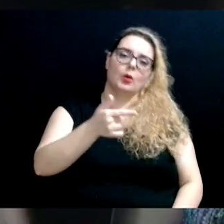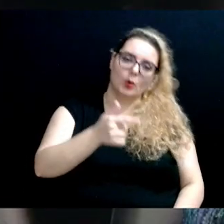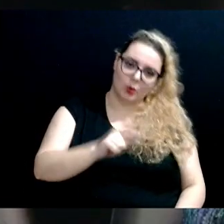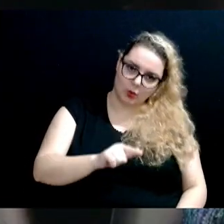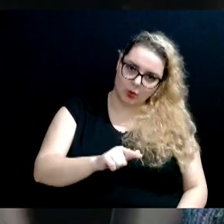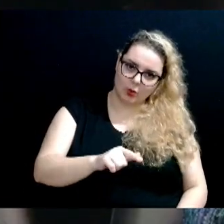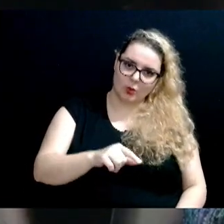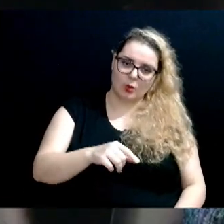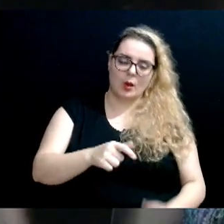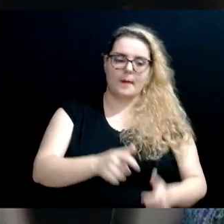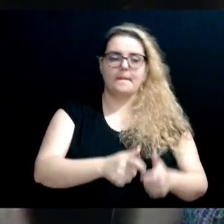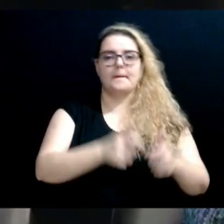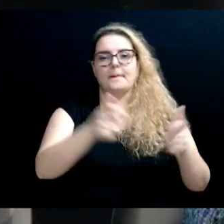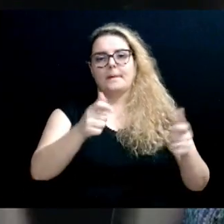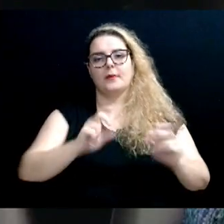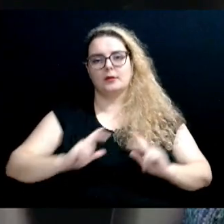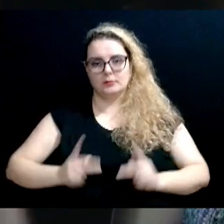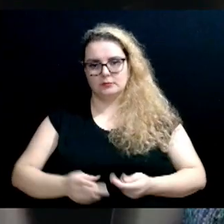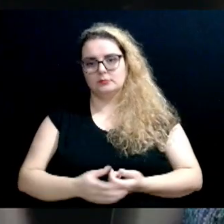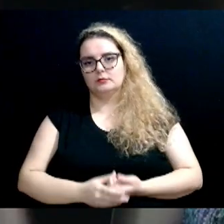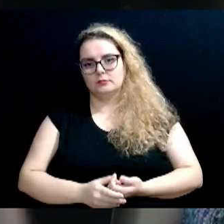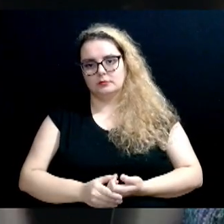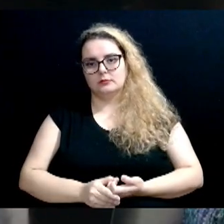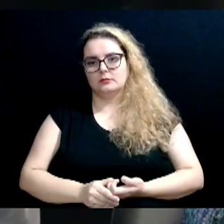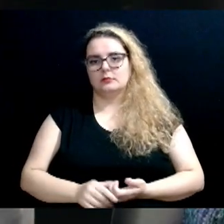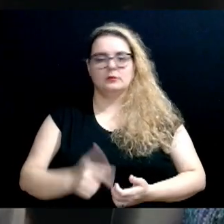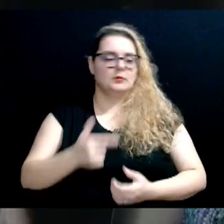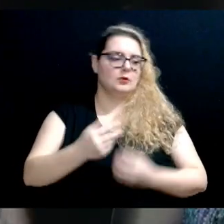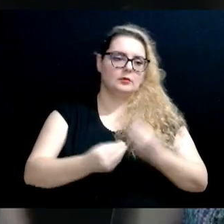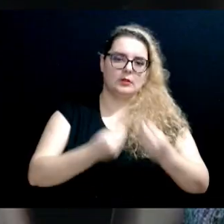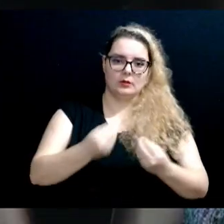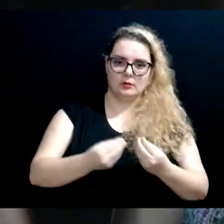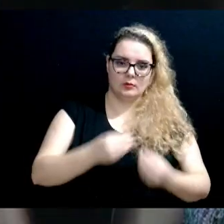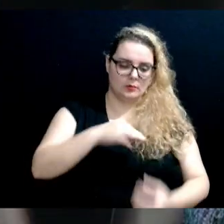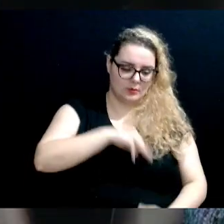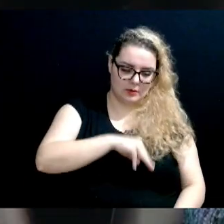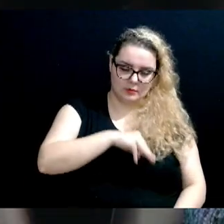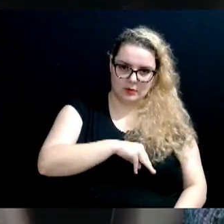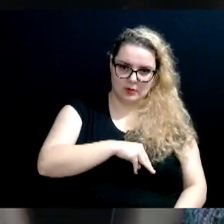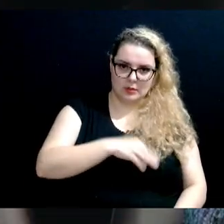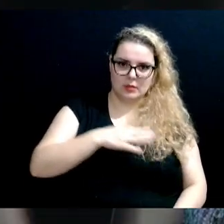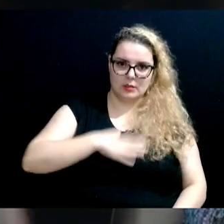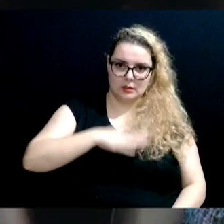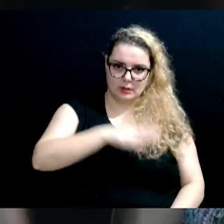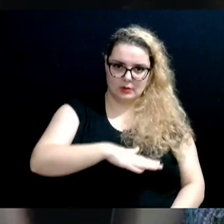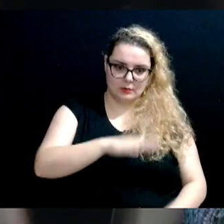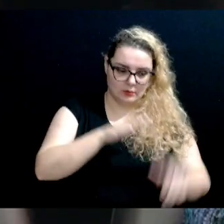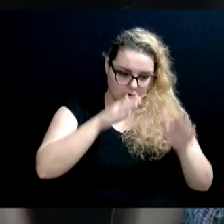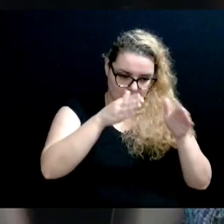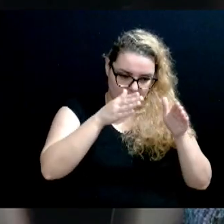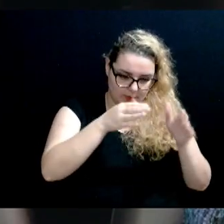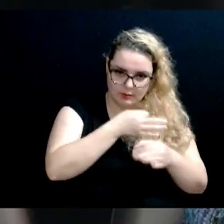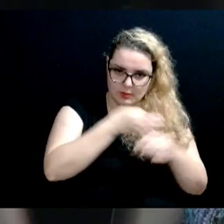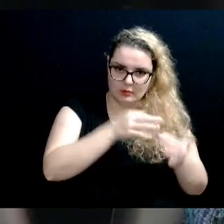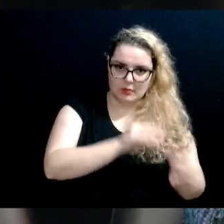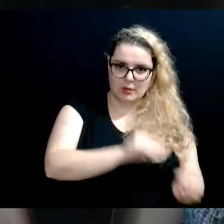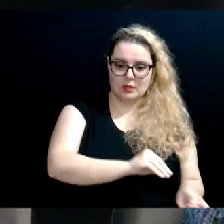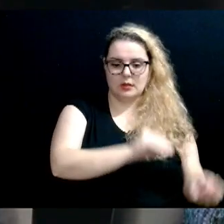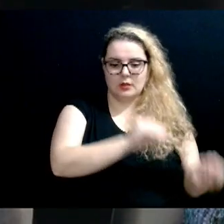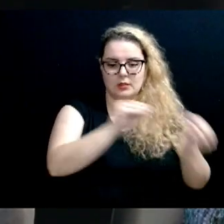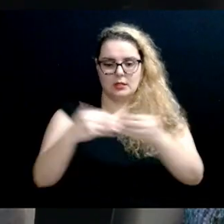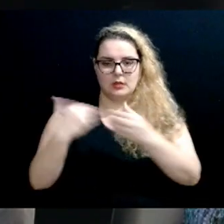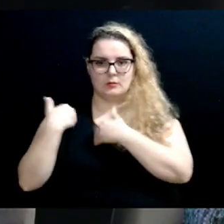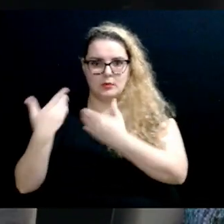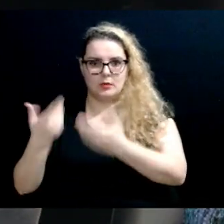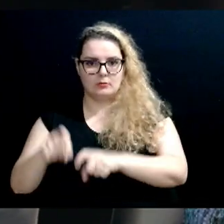majoritariamente humano. Não tem como eu pegar uma tarefa da minha zona de obsessão e transferir para uma máquina. É a mesma